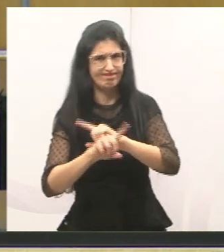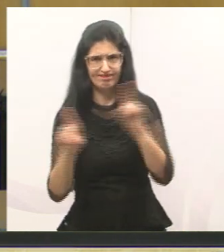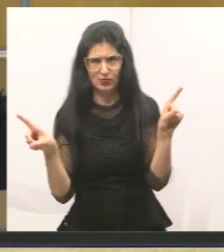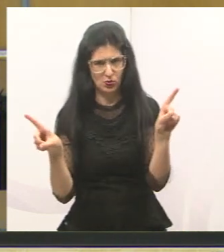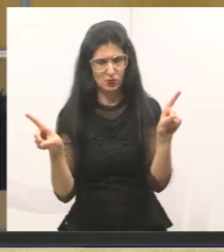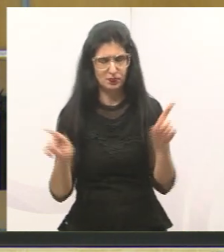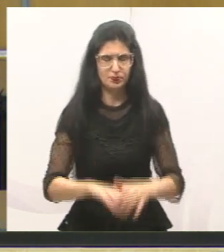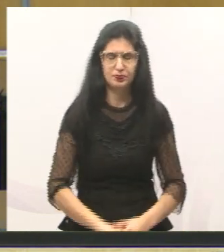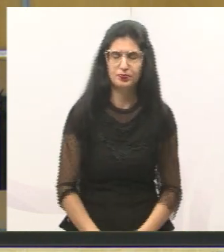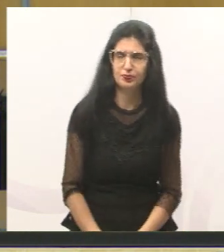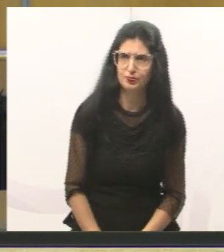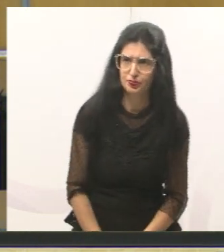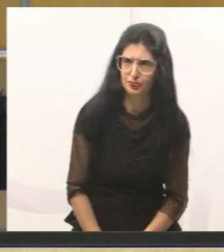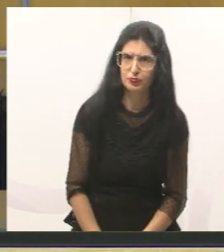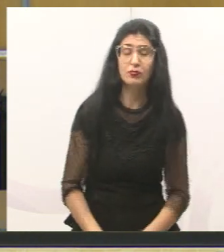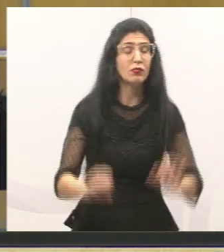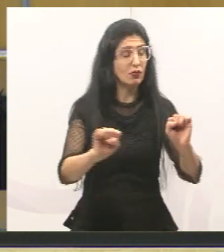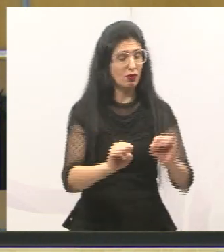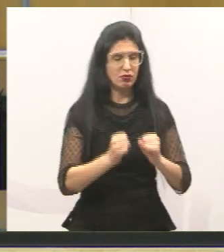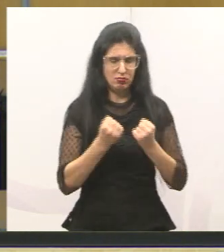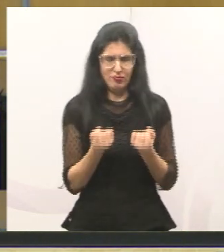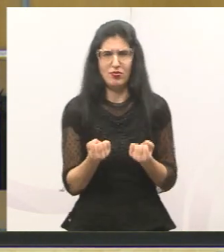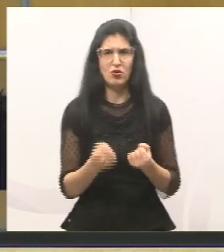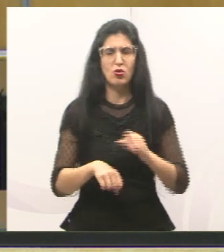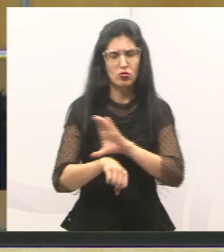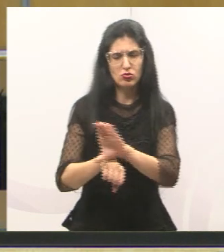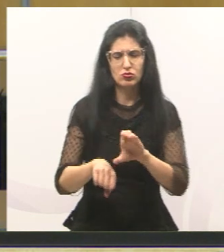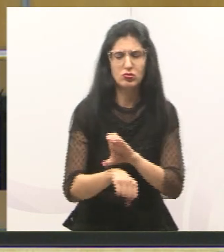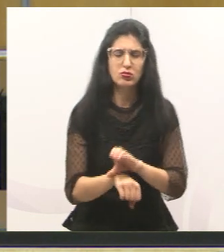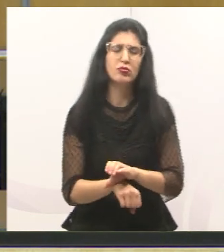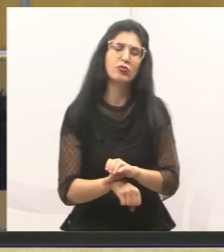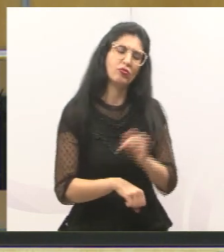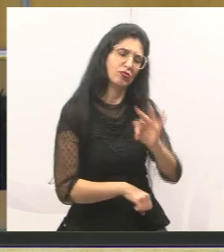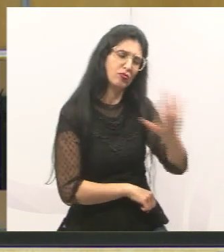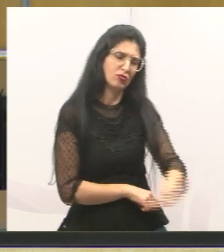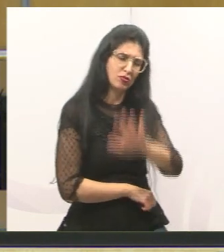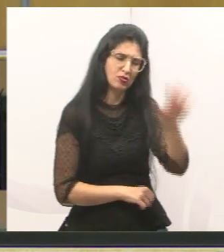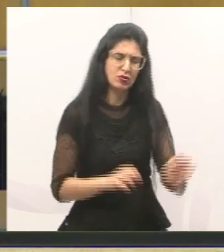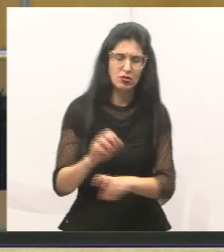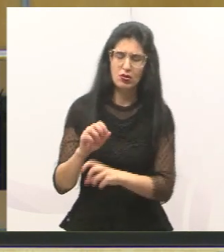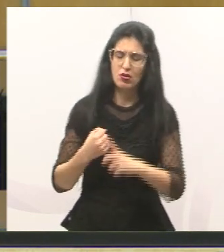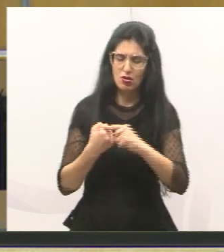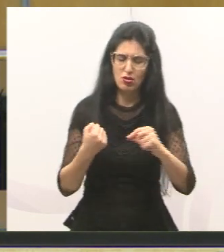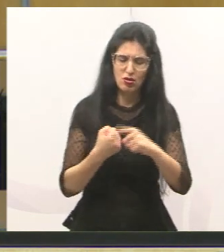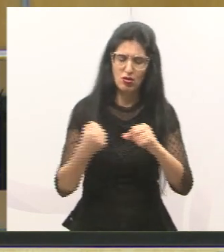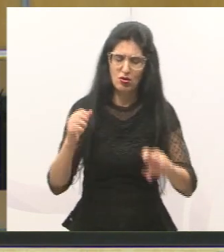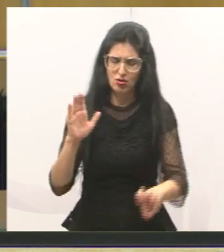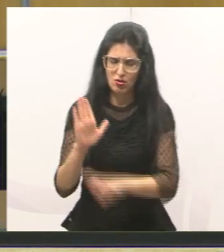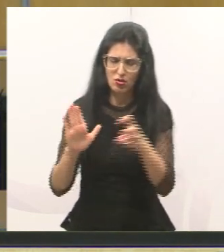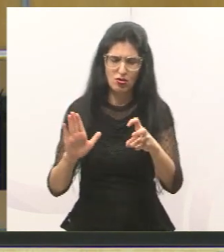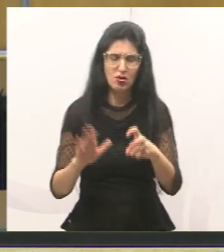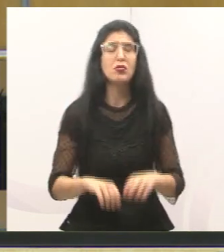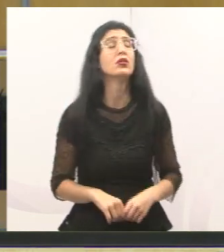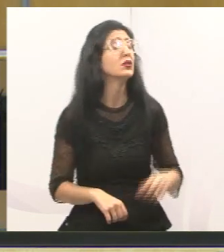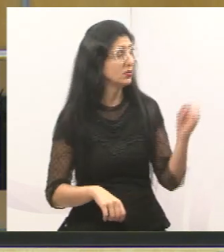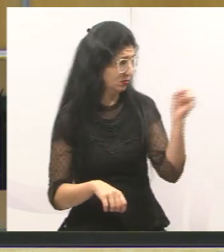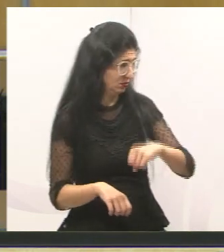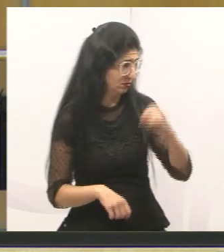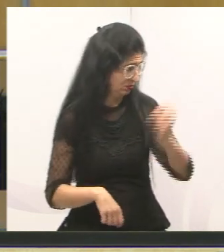Por ofensa ao princípio da ampla defesa, Constituição Federal, artigo 5º, a turma deu provimento a recurso